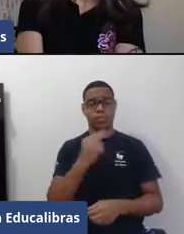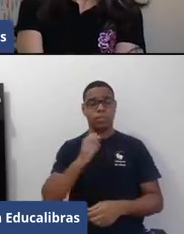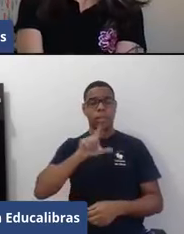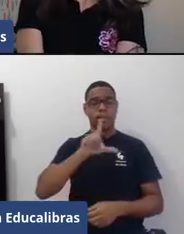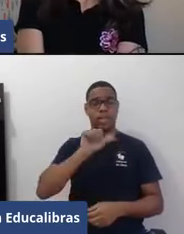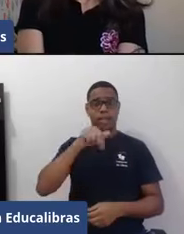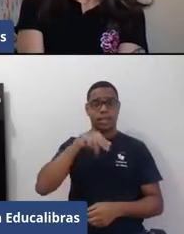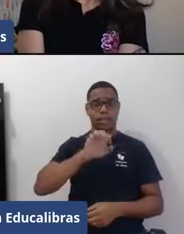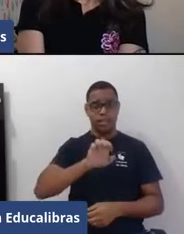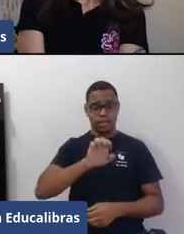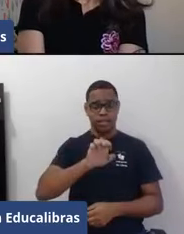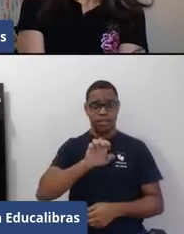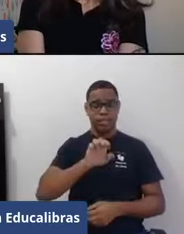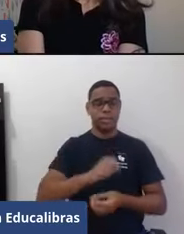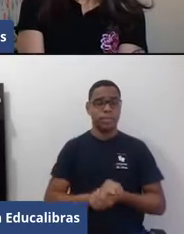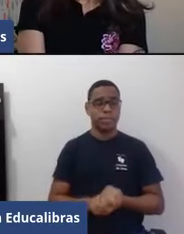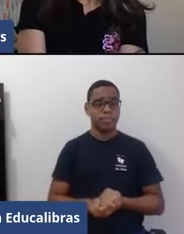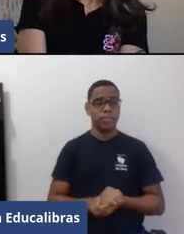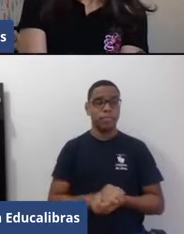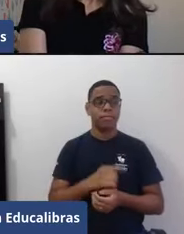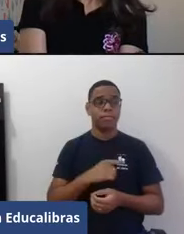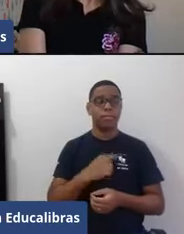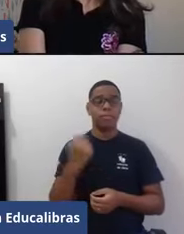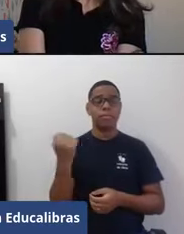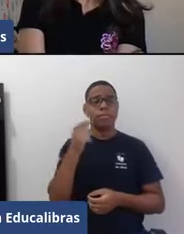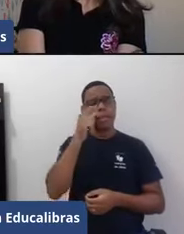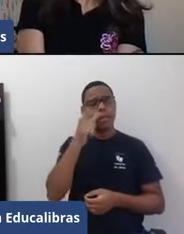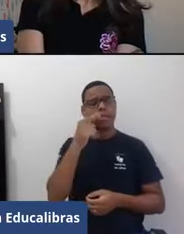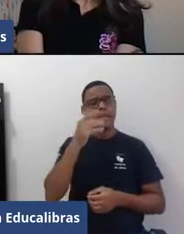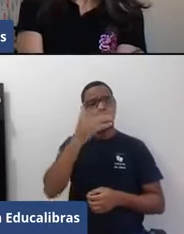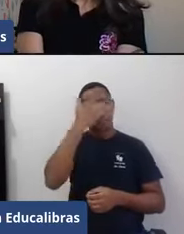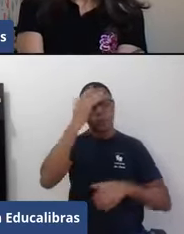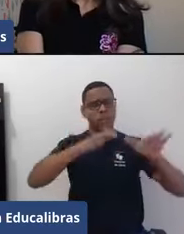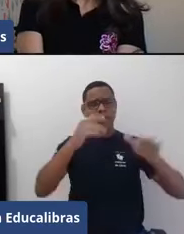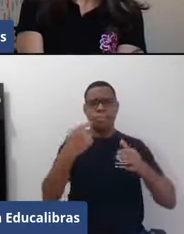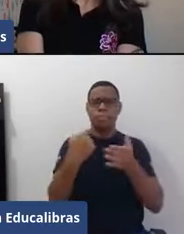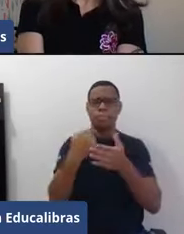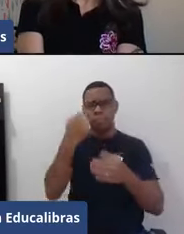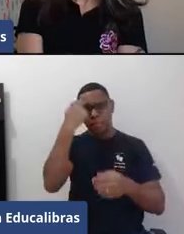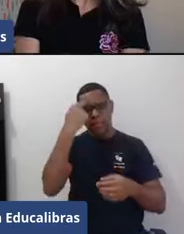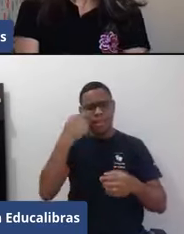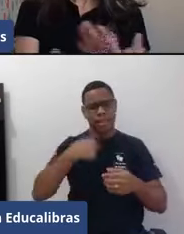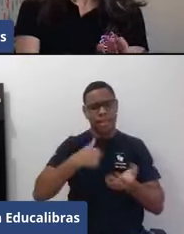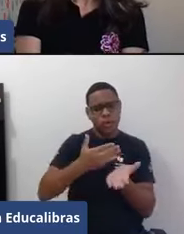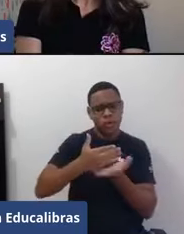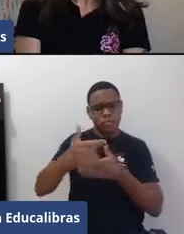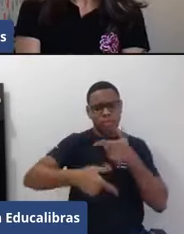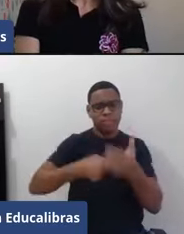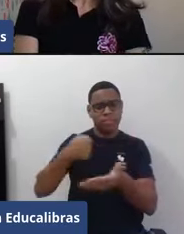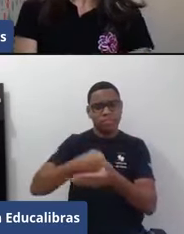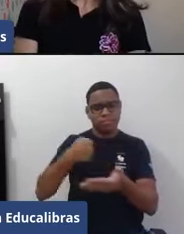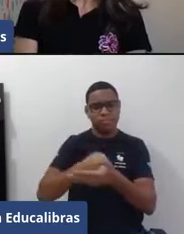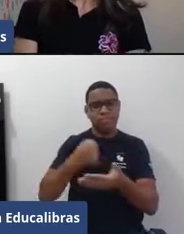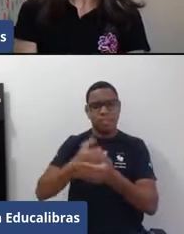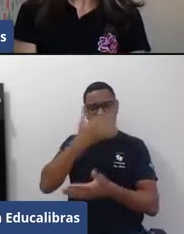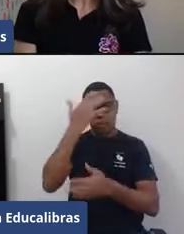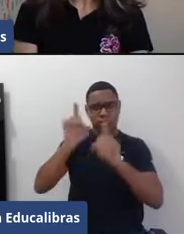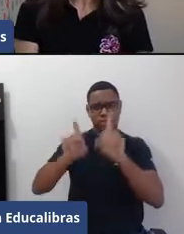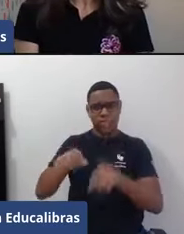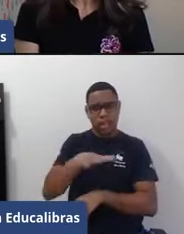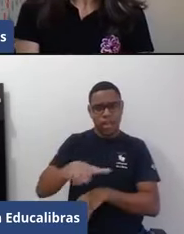Lemos, e é muito interessante que algumas pessoas pensam que eu comecei a trabalhar, a militar pela causa das pessoas com